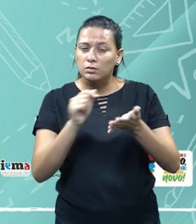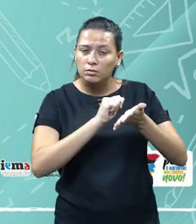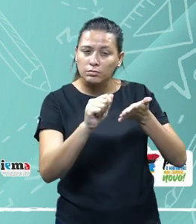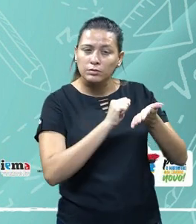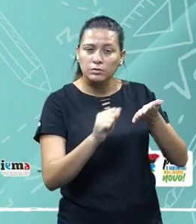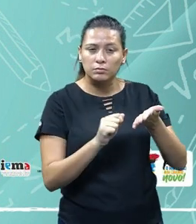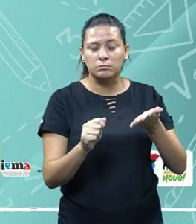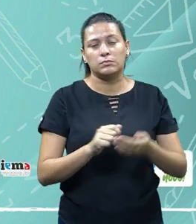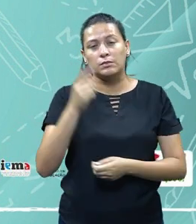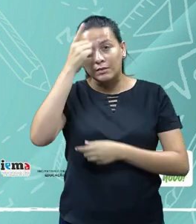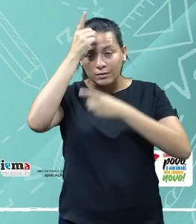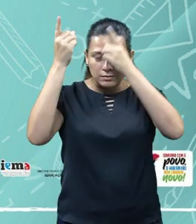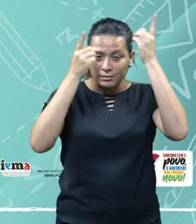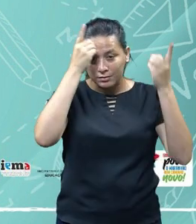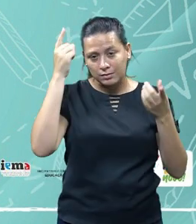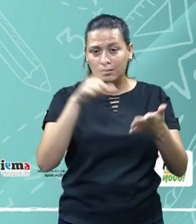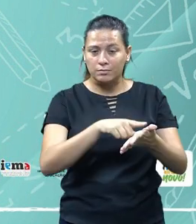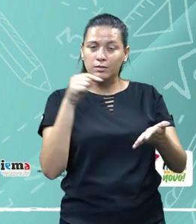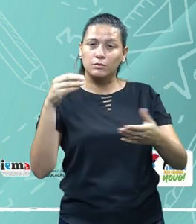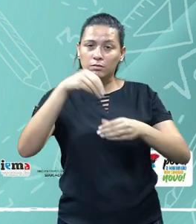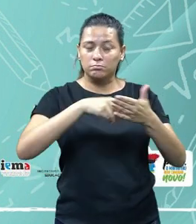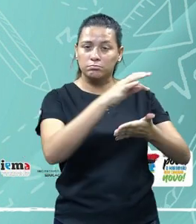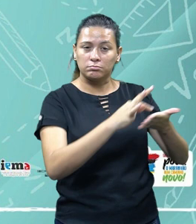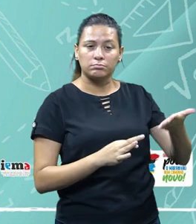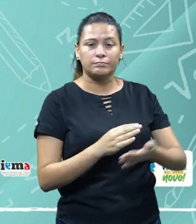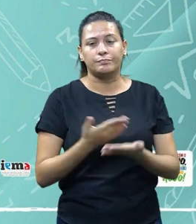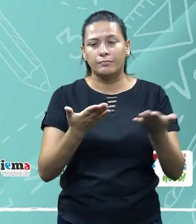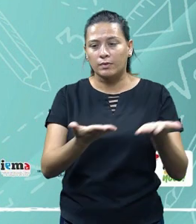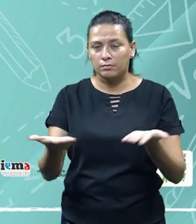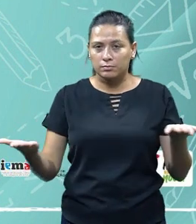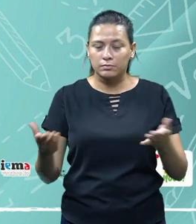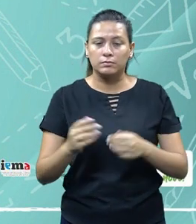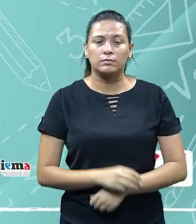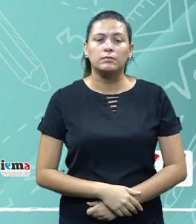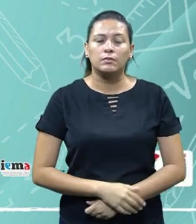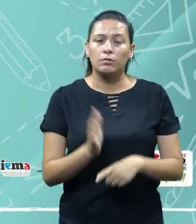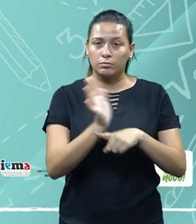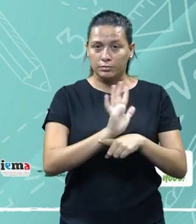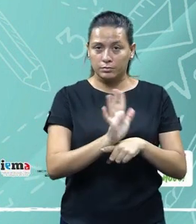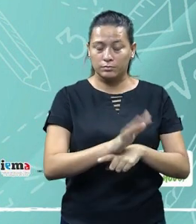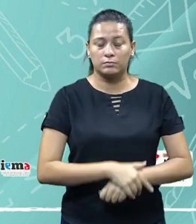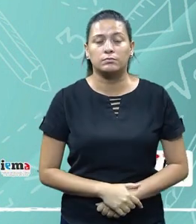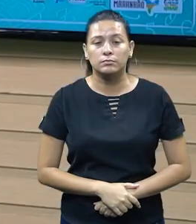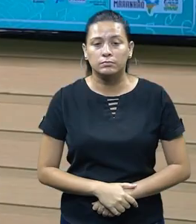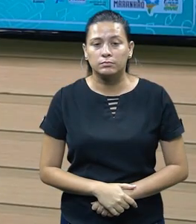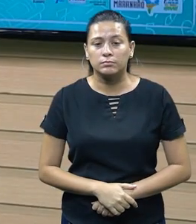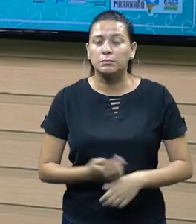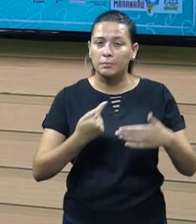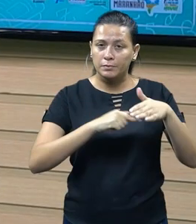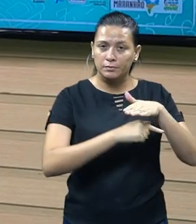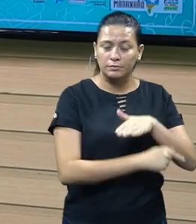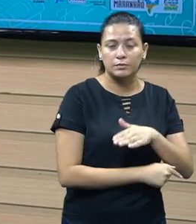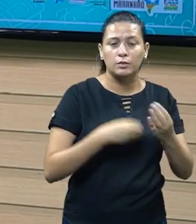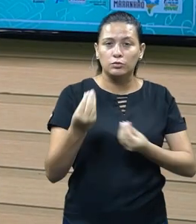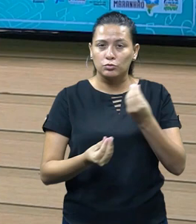fichamento separando as ideias que deseja ressaltar em seu texto e aqui eu deixo para vocês esse vídeo que é